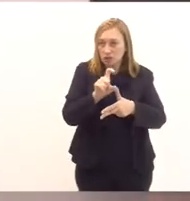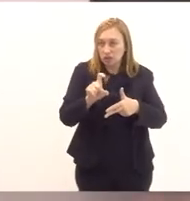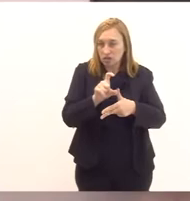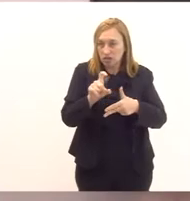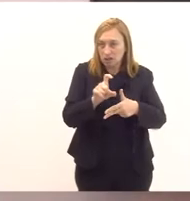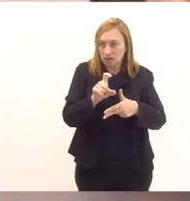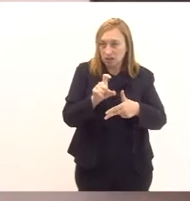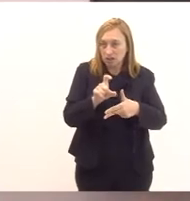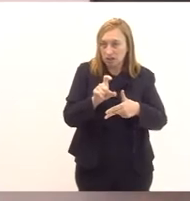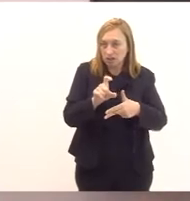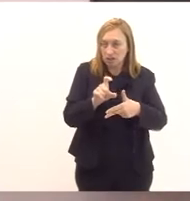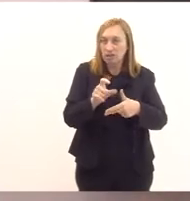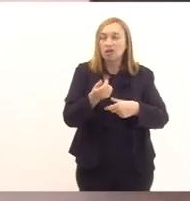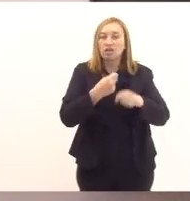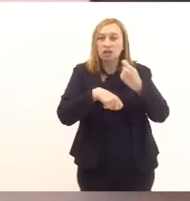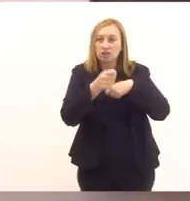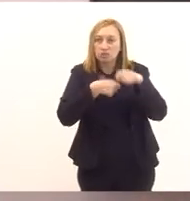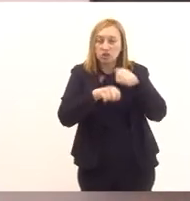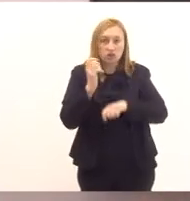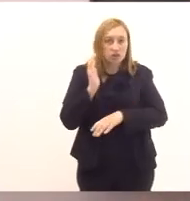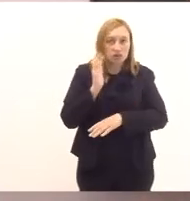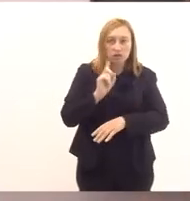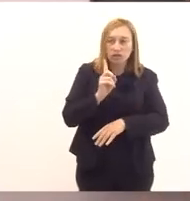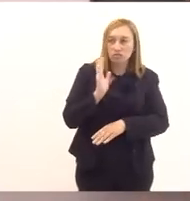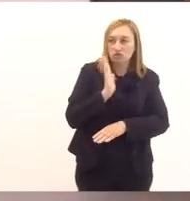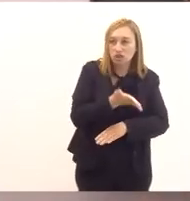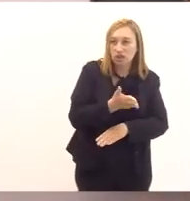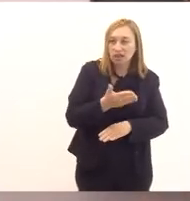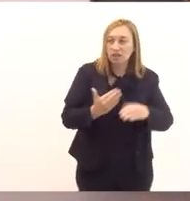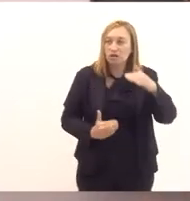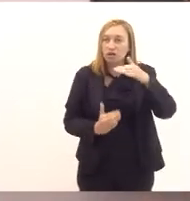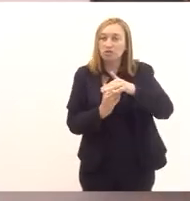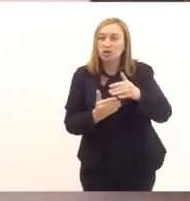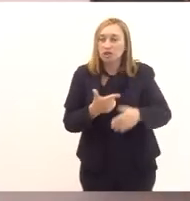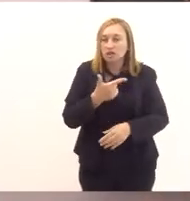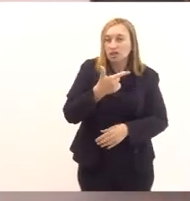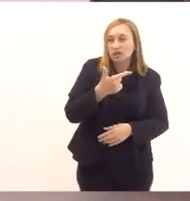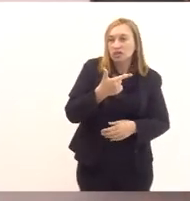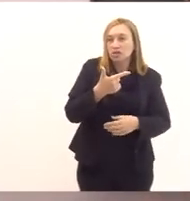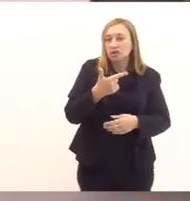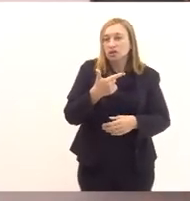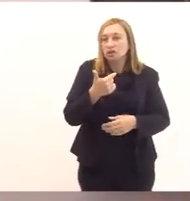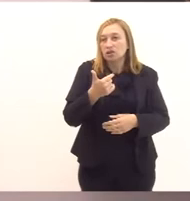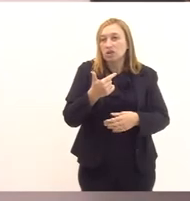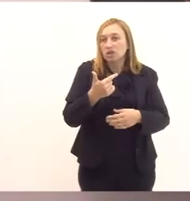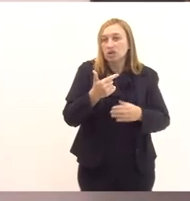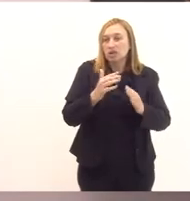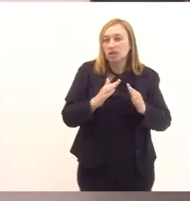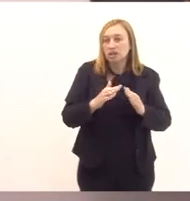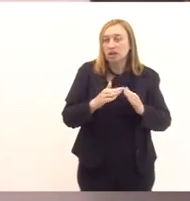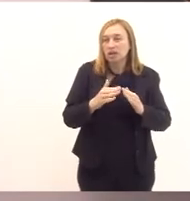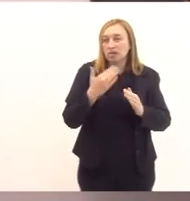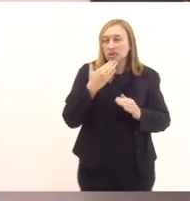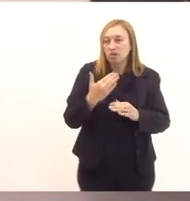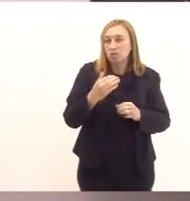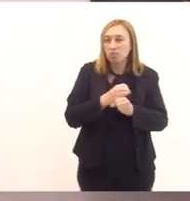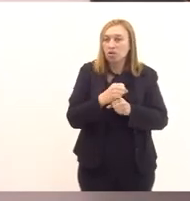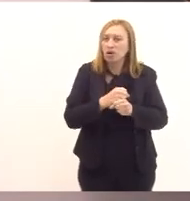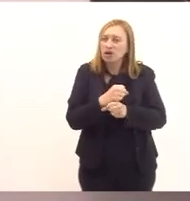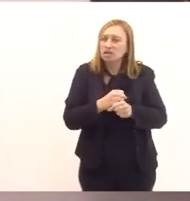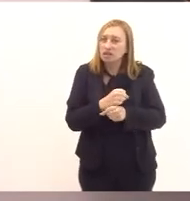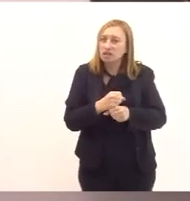executivos de suas entidades da administração indireta até o limite de 12 requerimentos por ano e por requerente